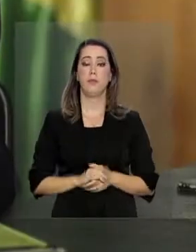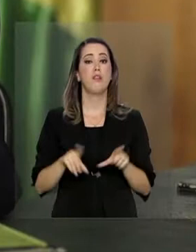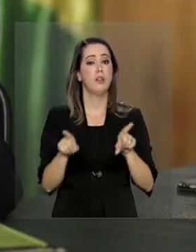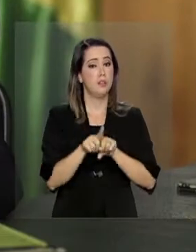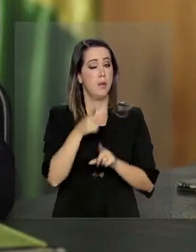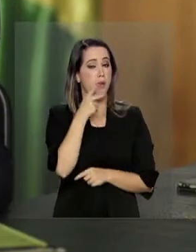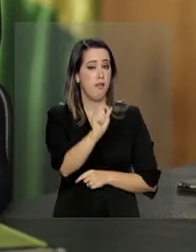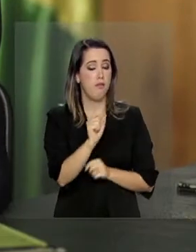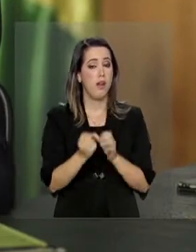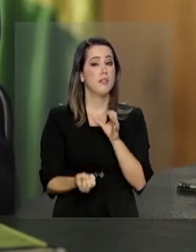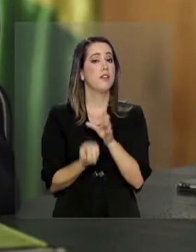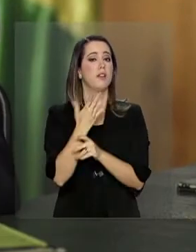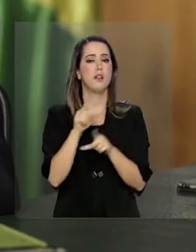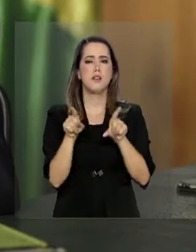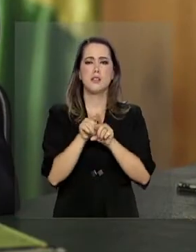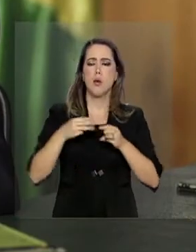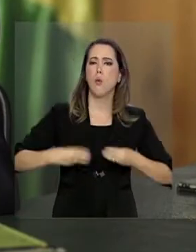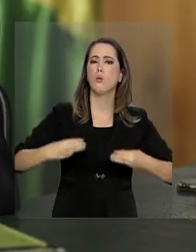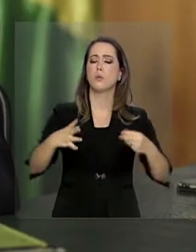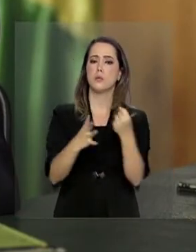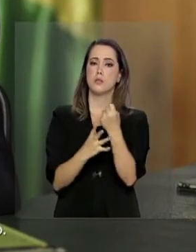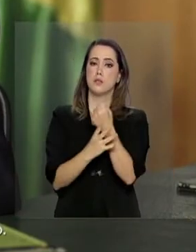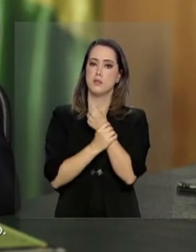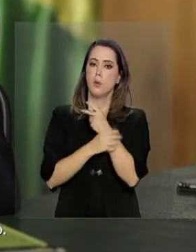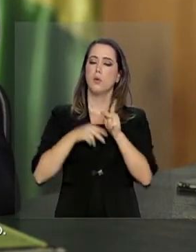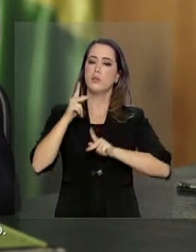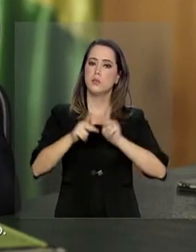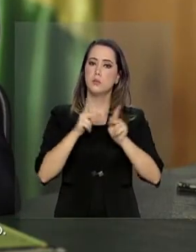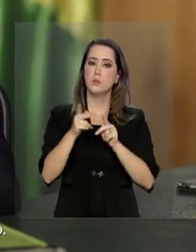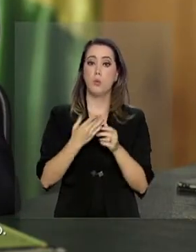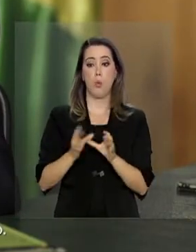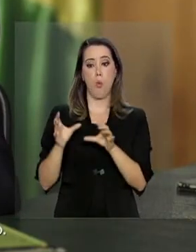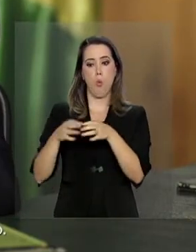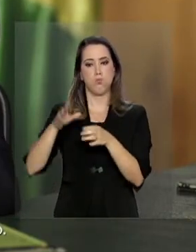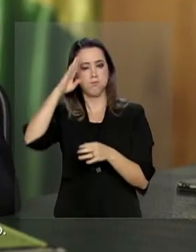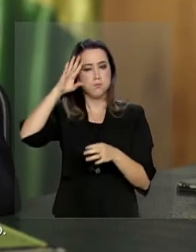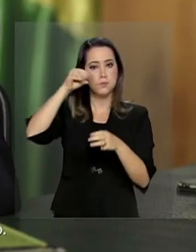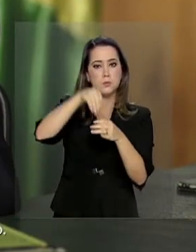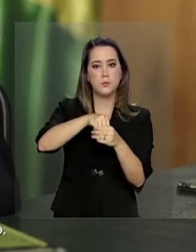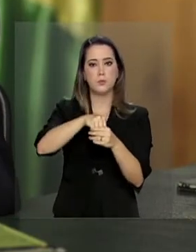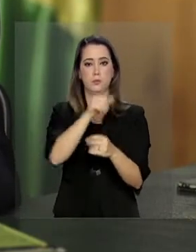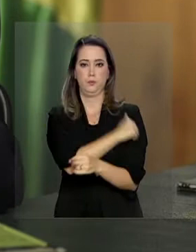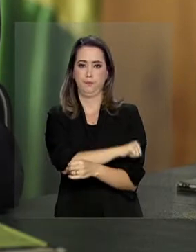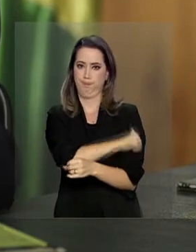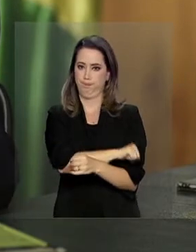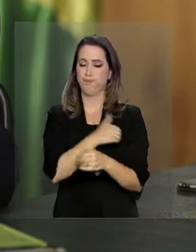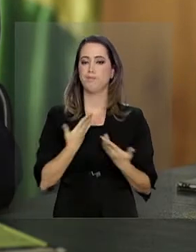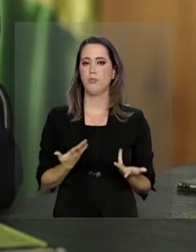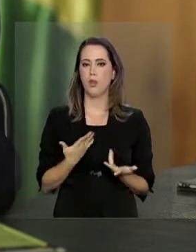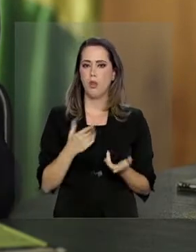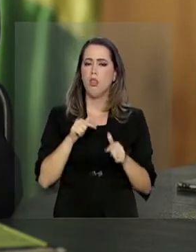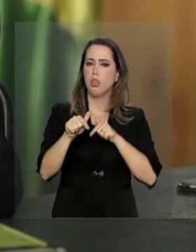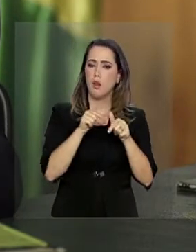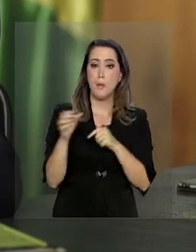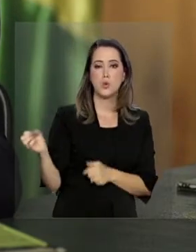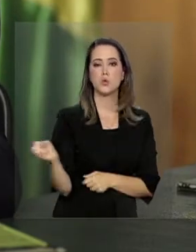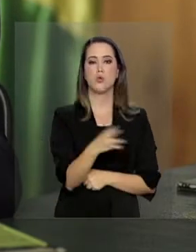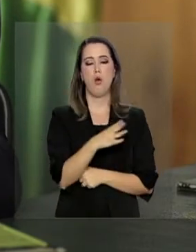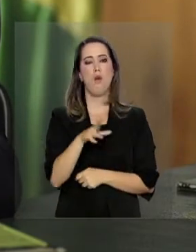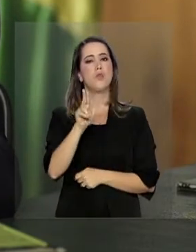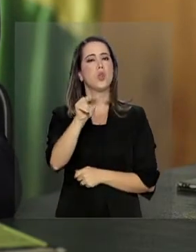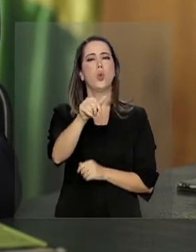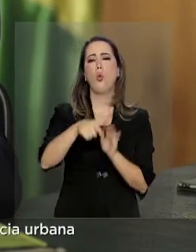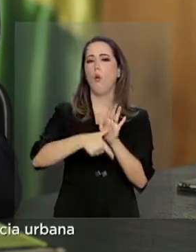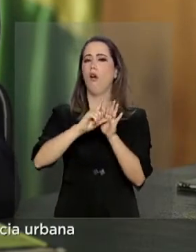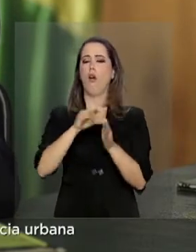falo da criação do ministério da segurança pública com a intervenção federal do estado do rio de janeiro iniciativas inéditas que